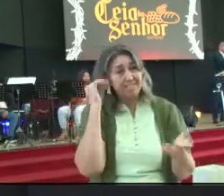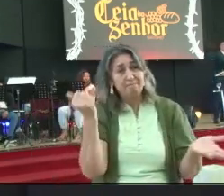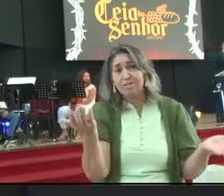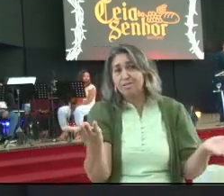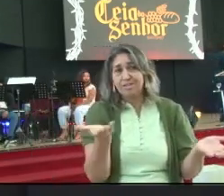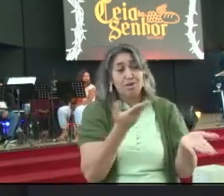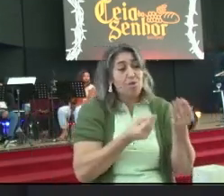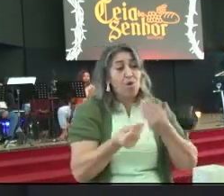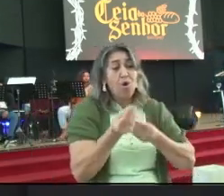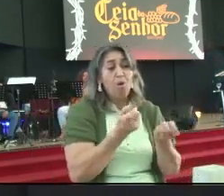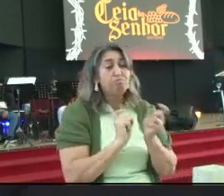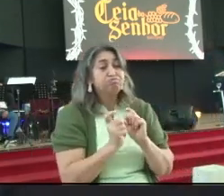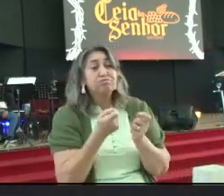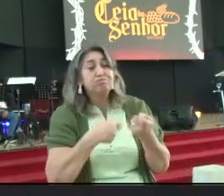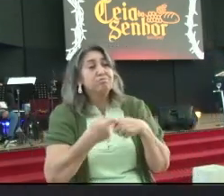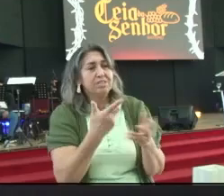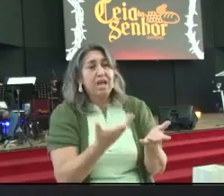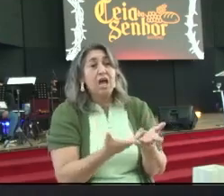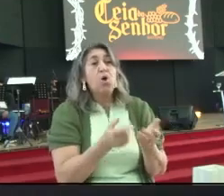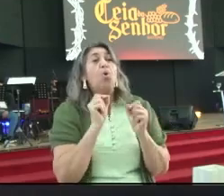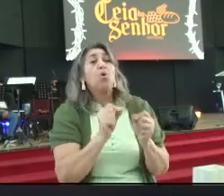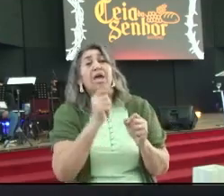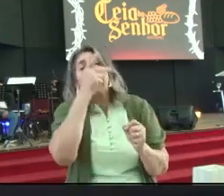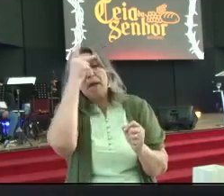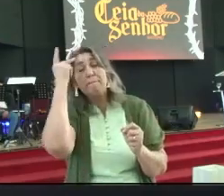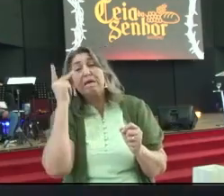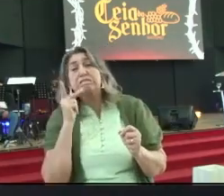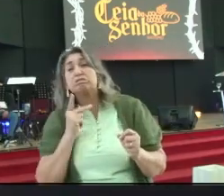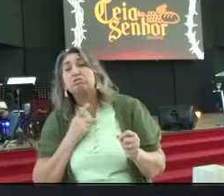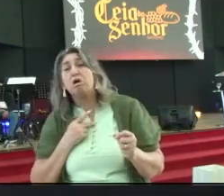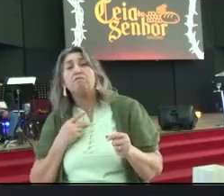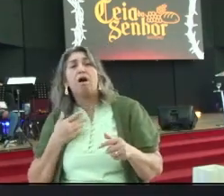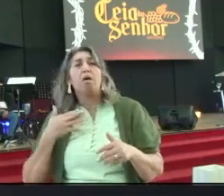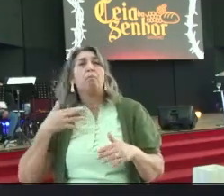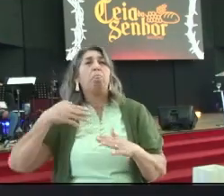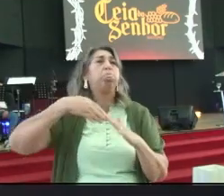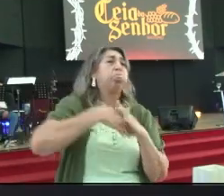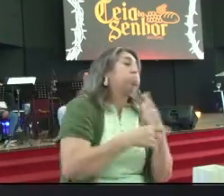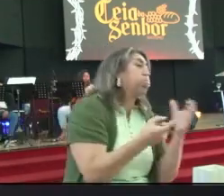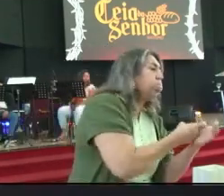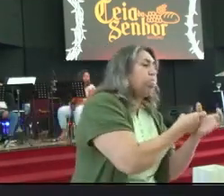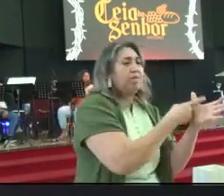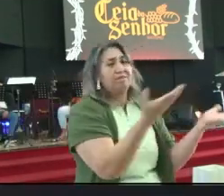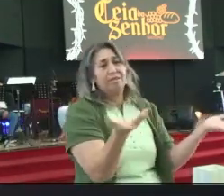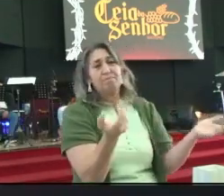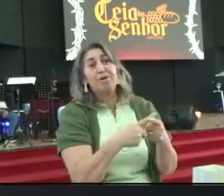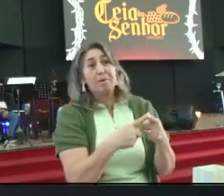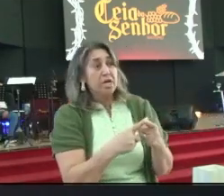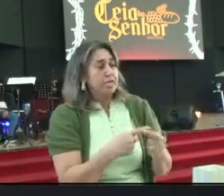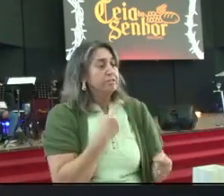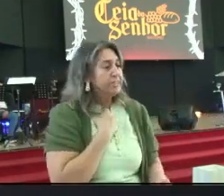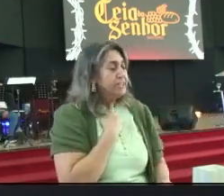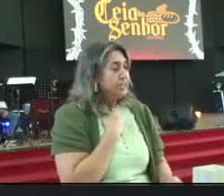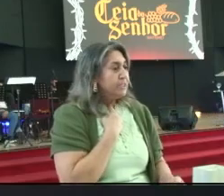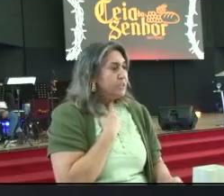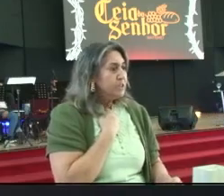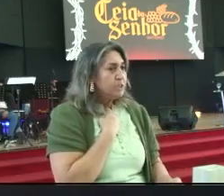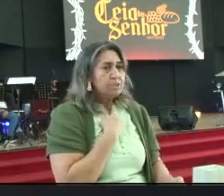O que leva uma pessoa a endividar é porque ela tem uma ansiedade tão grande de adquirir aquilo na